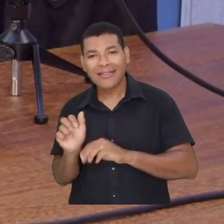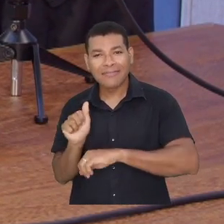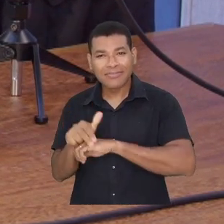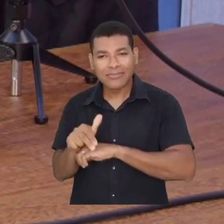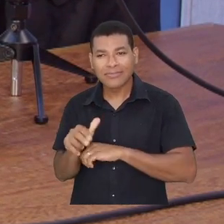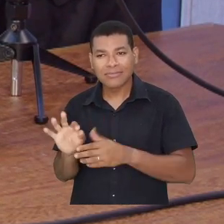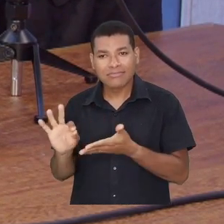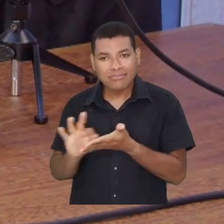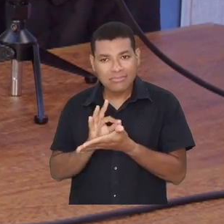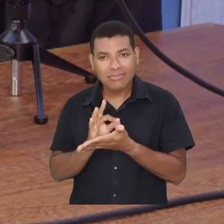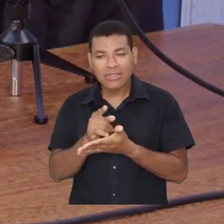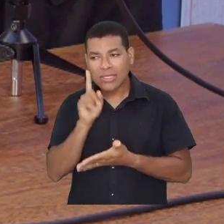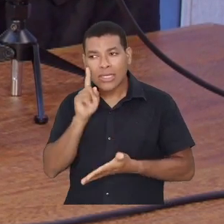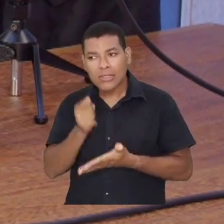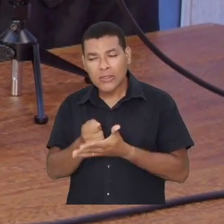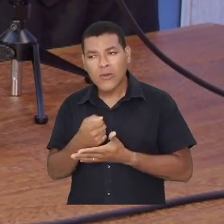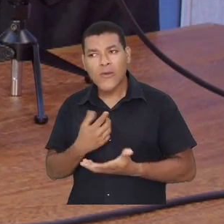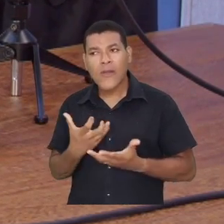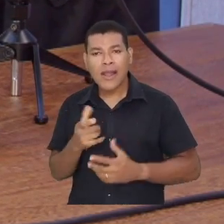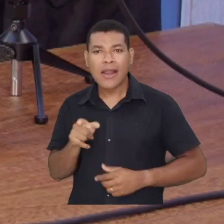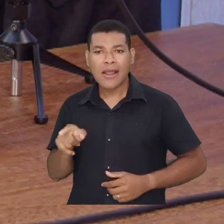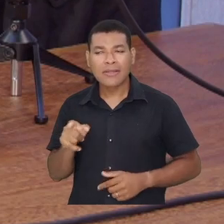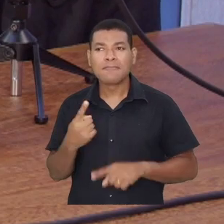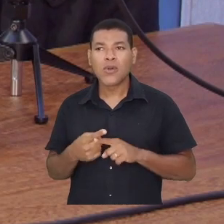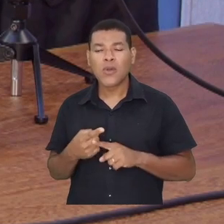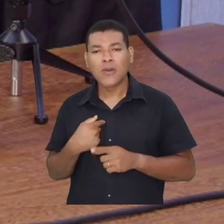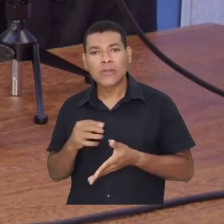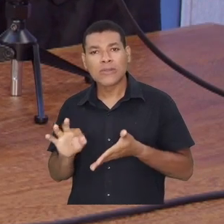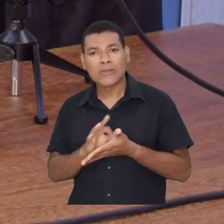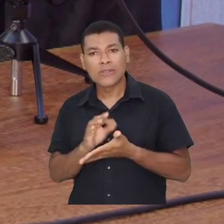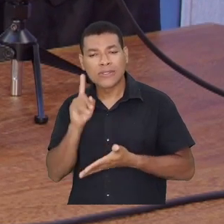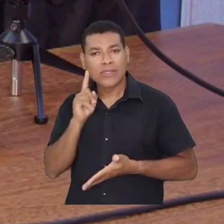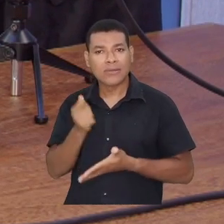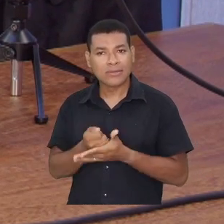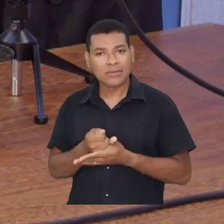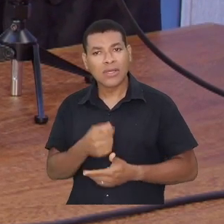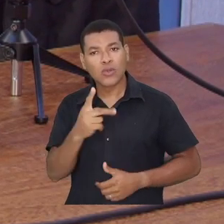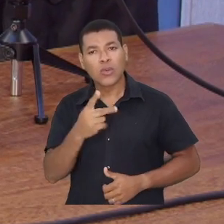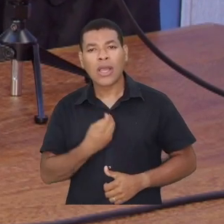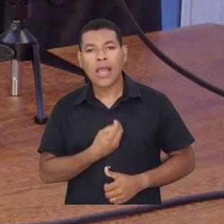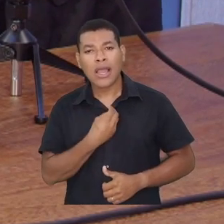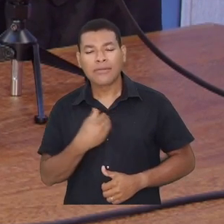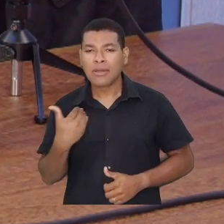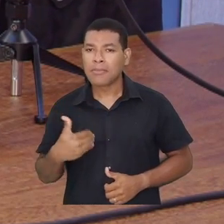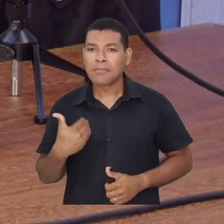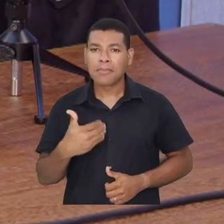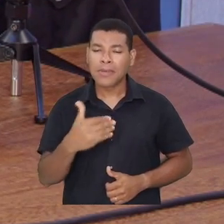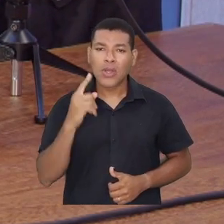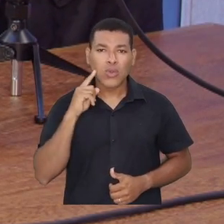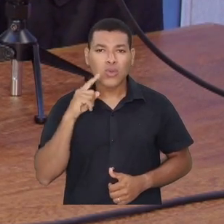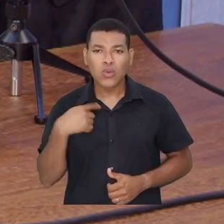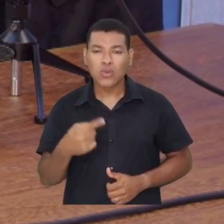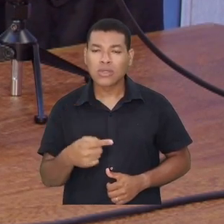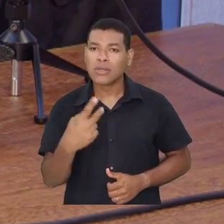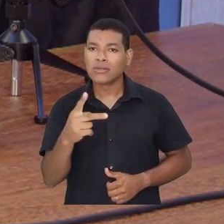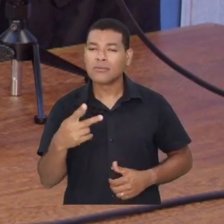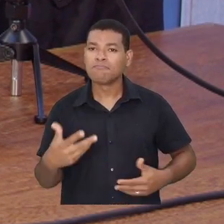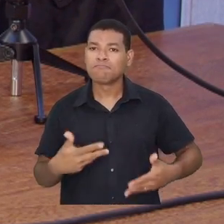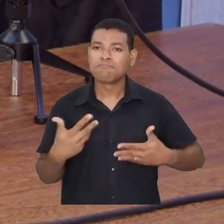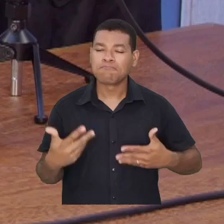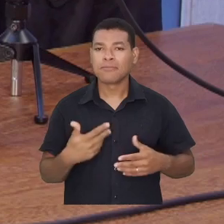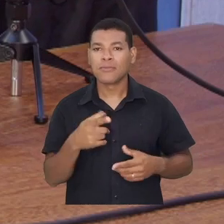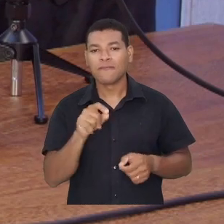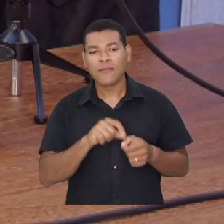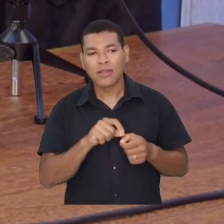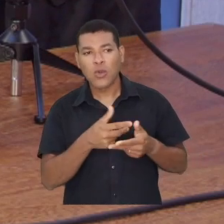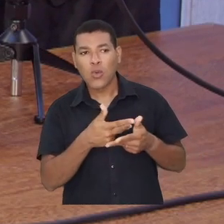desde o momento que você decidiu se inscrever, por que que você se inscreveu, você vive aquilo diariamente, você vive aquilo na sua motivação, no que